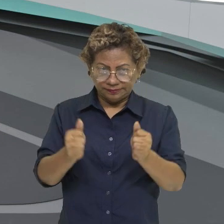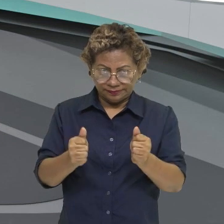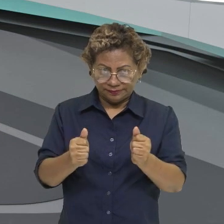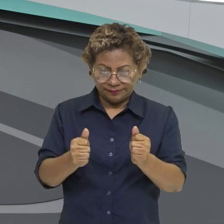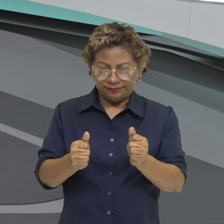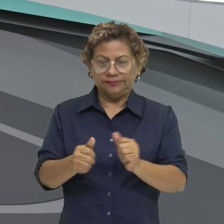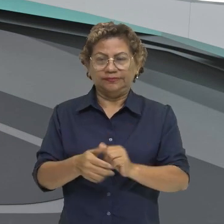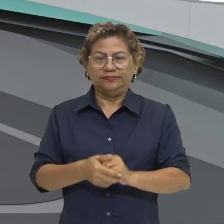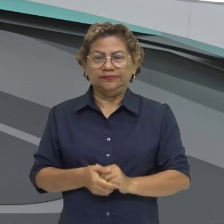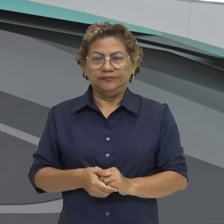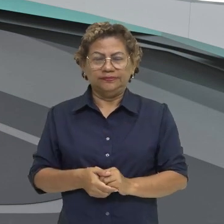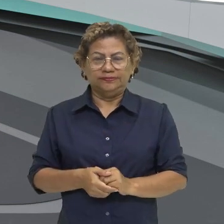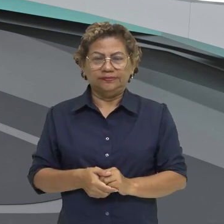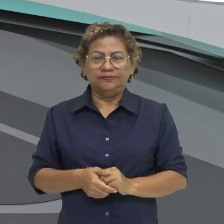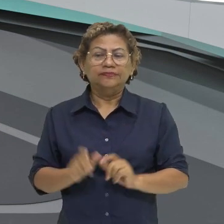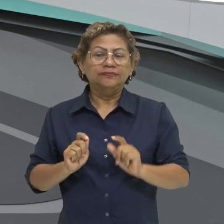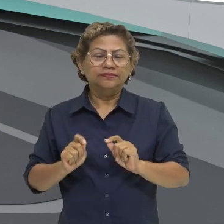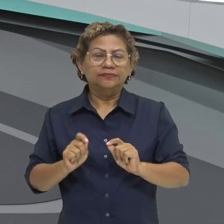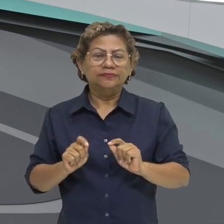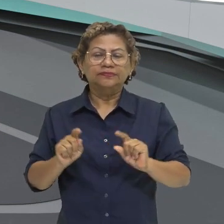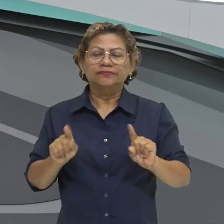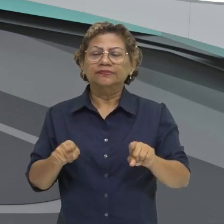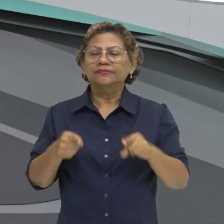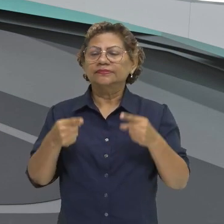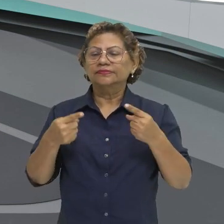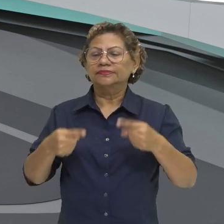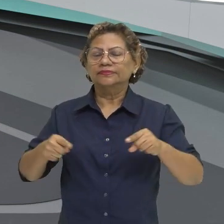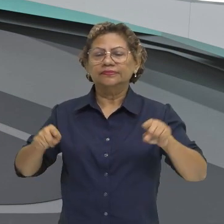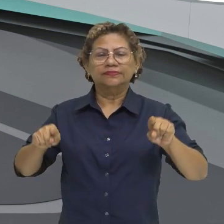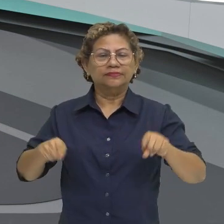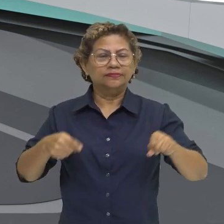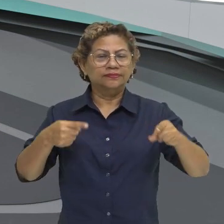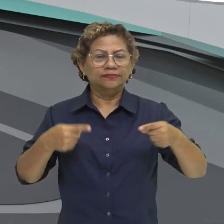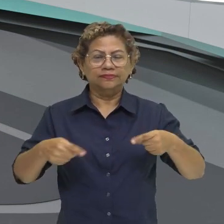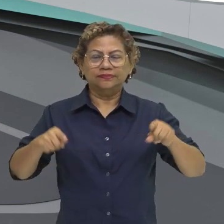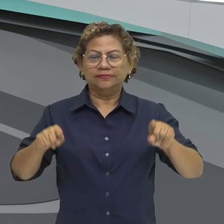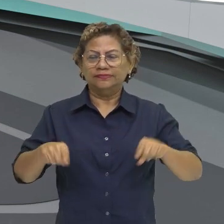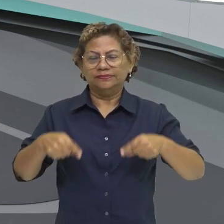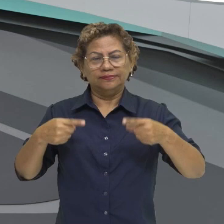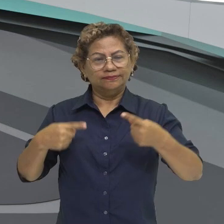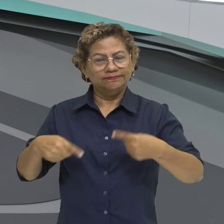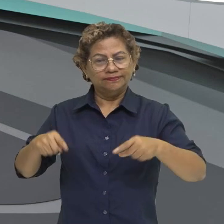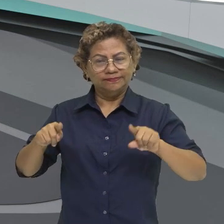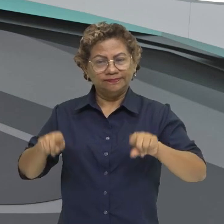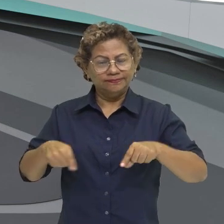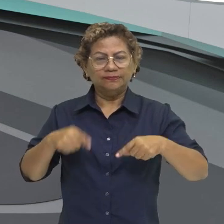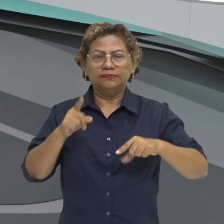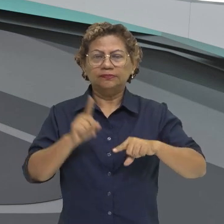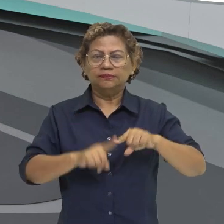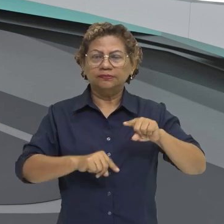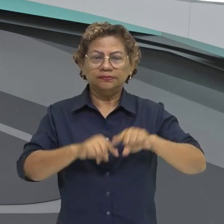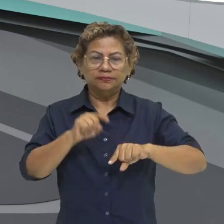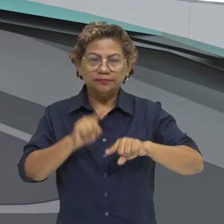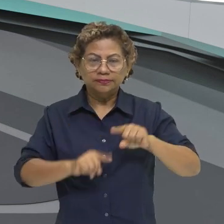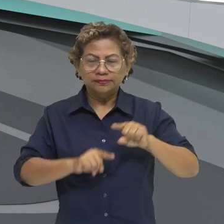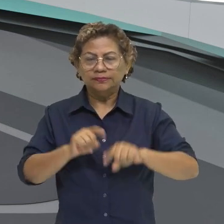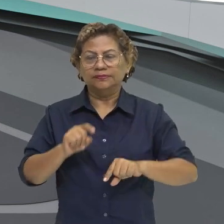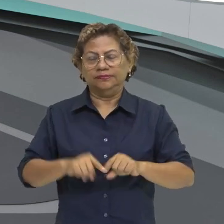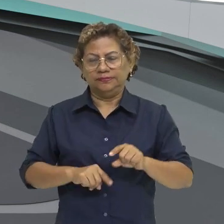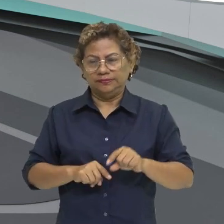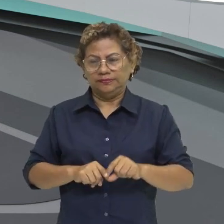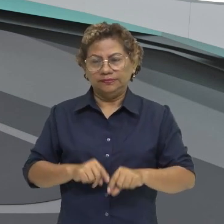primeira arte, é a música, né? E o seu elemento constitutivo, o material de que é feito é o